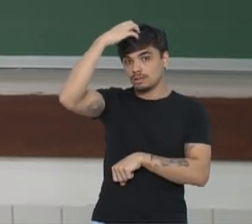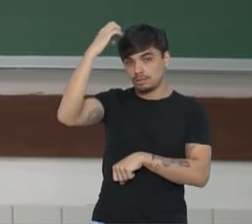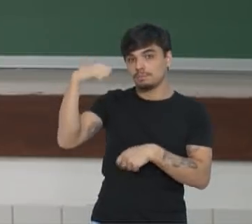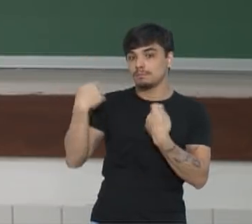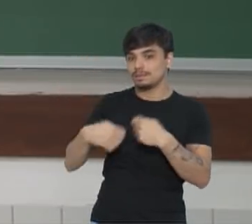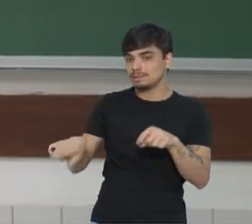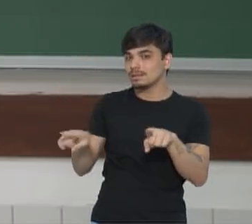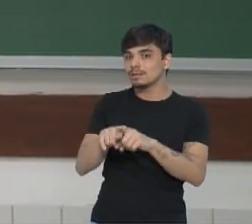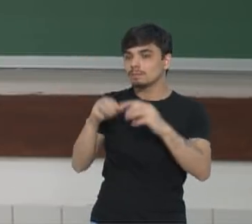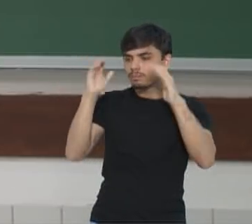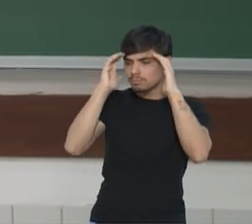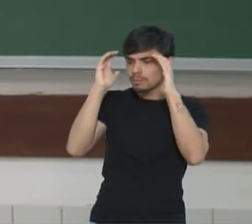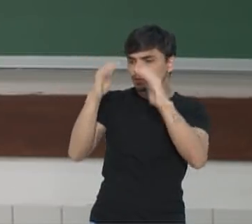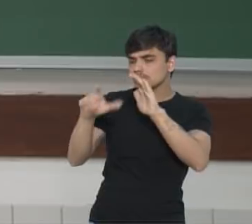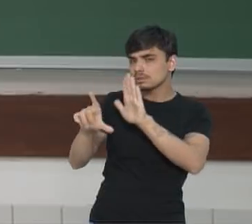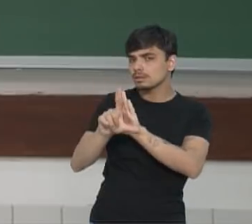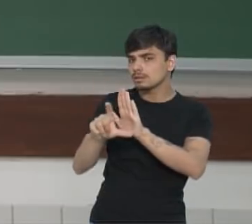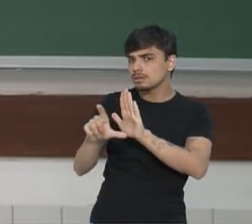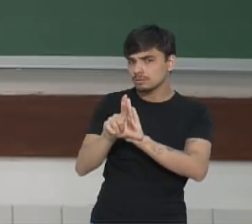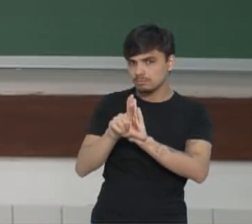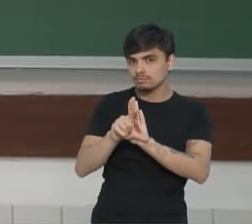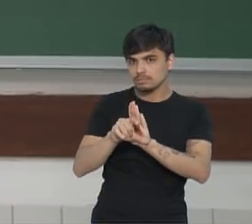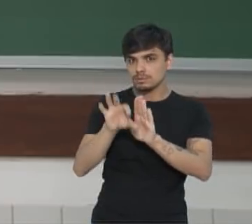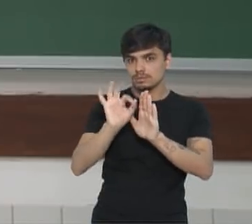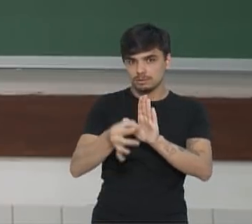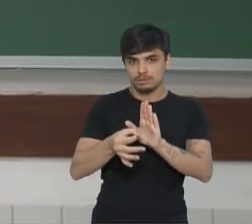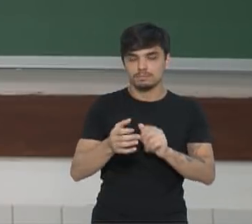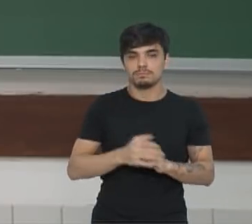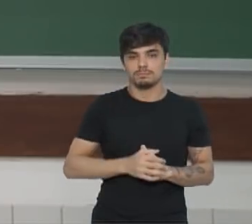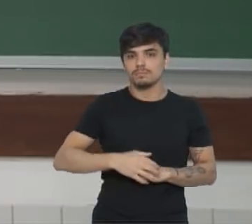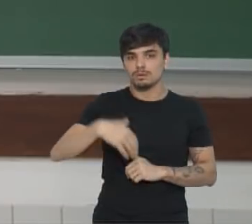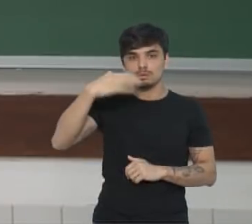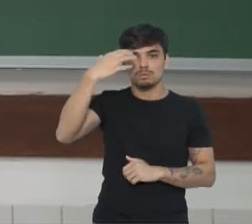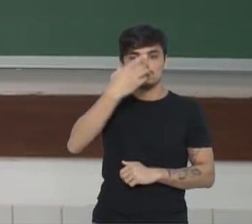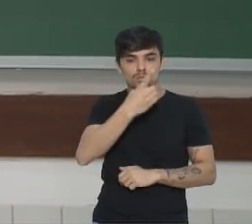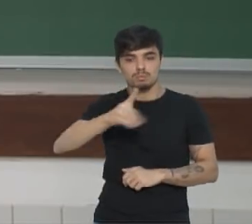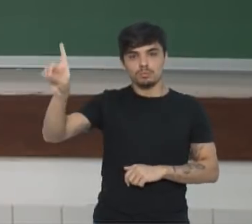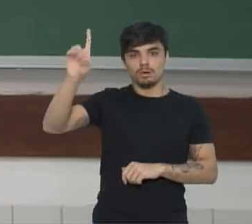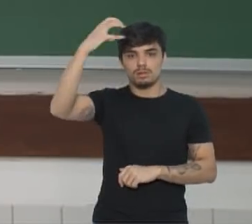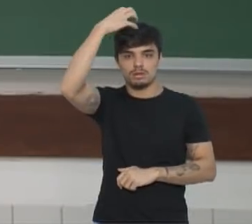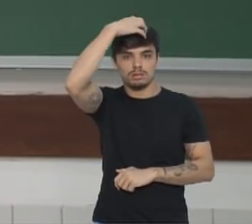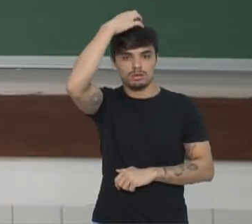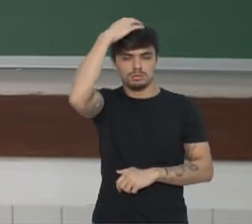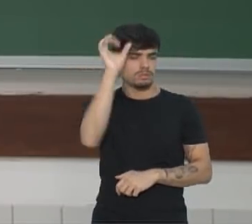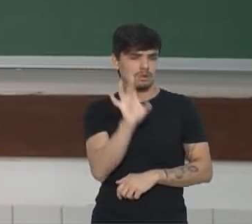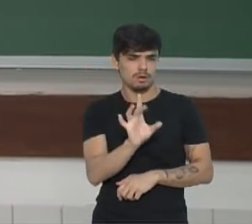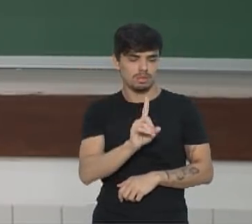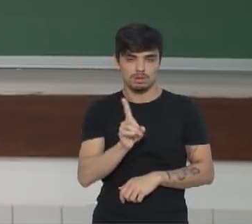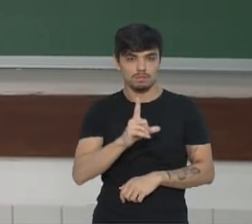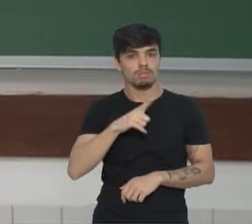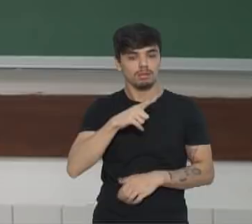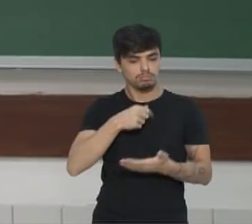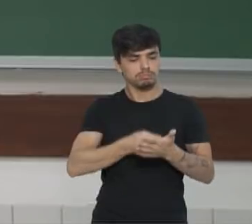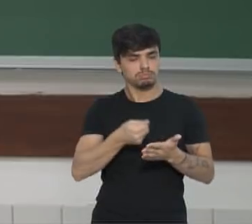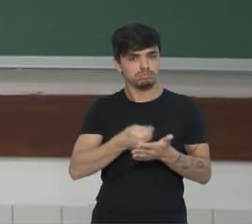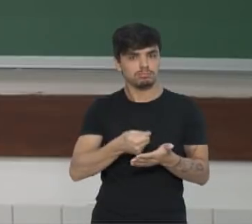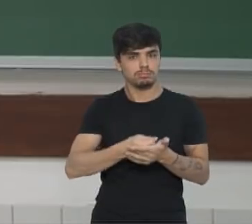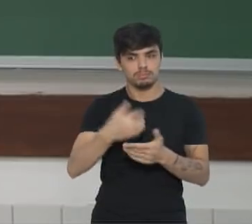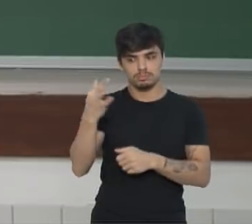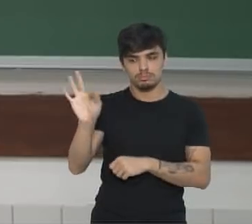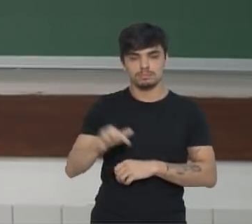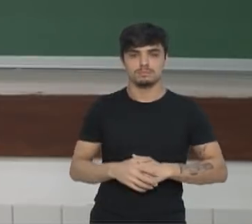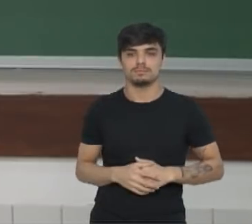obedecer a essas leis. O rei não é mais absoluto. O rei, ele também tem deveres com a